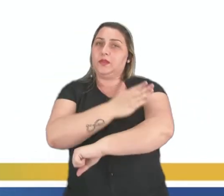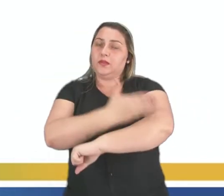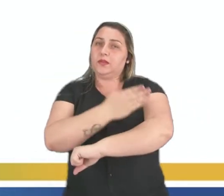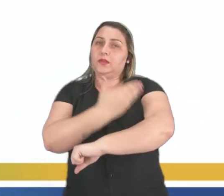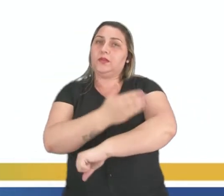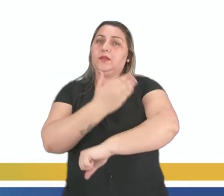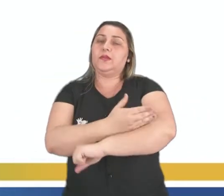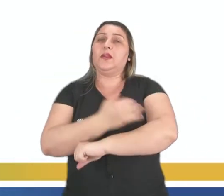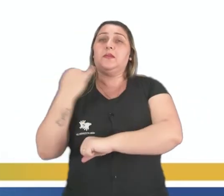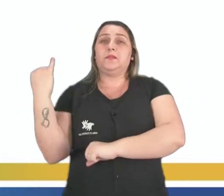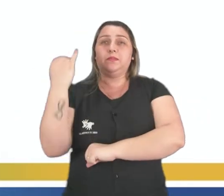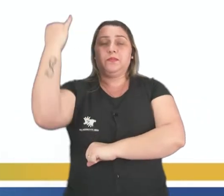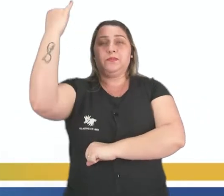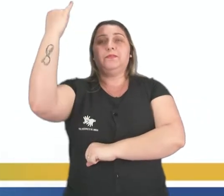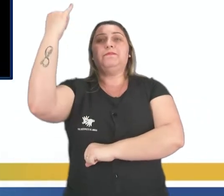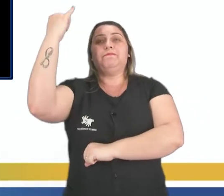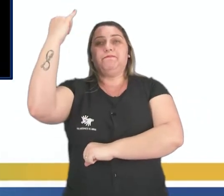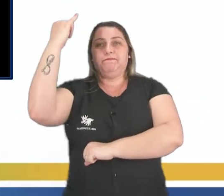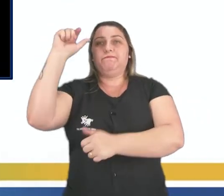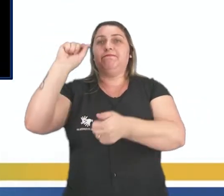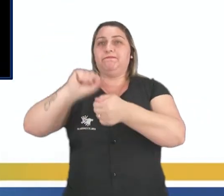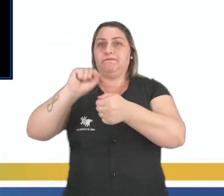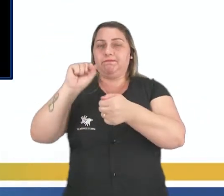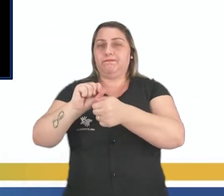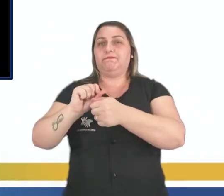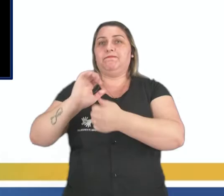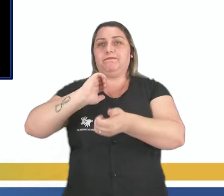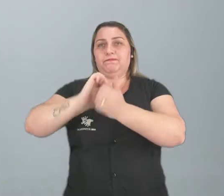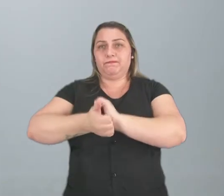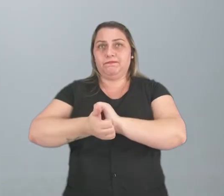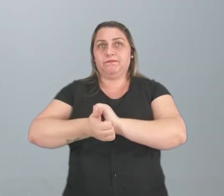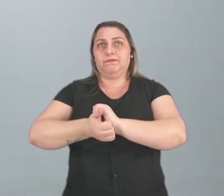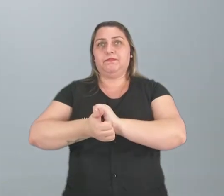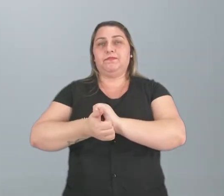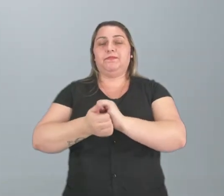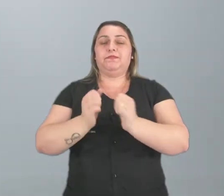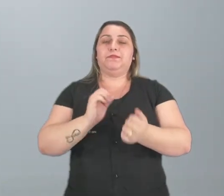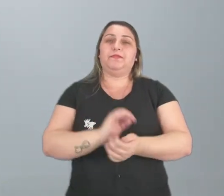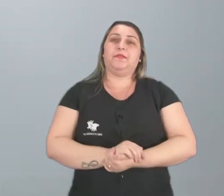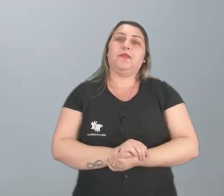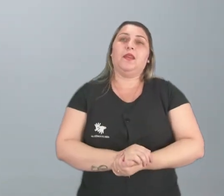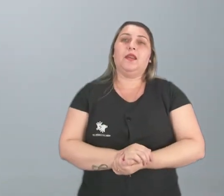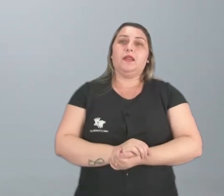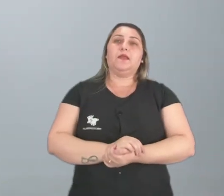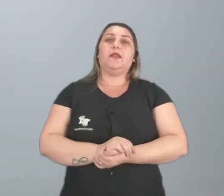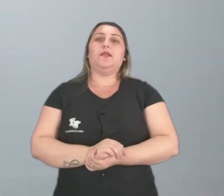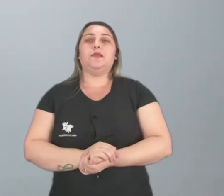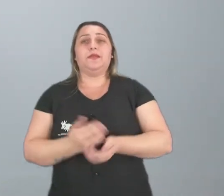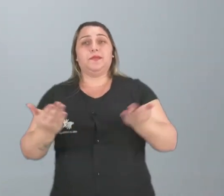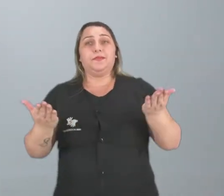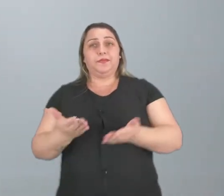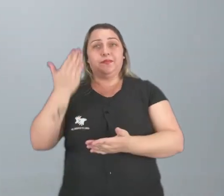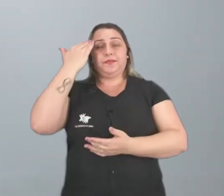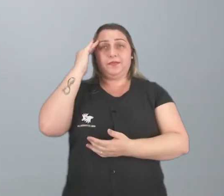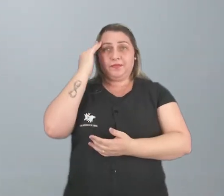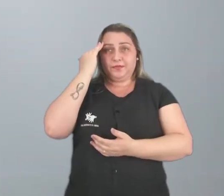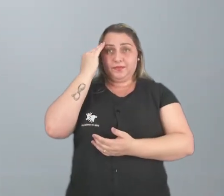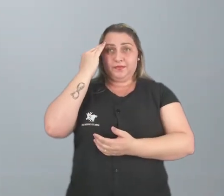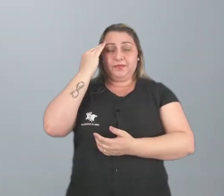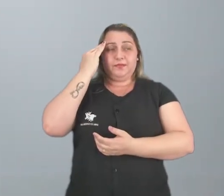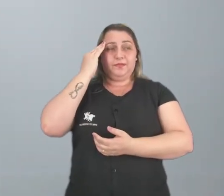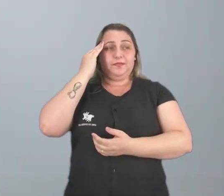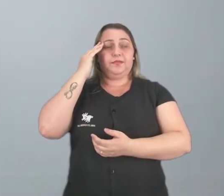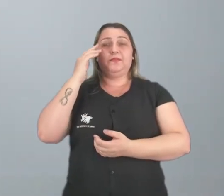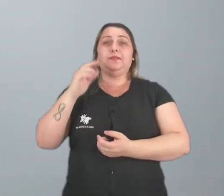algo essencial para a execução do esporte. Então, o que a gente pode entender que o